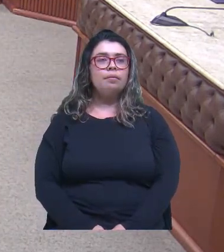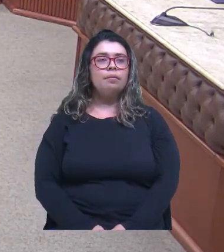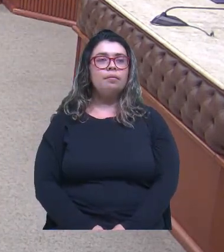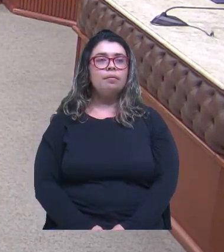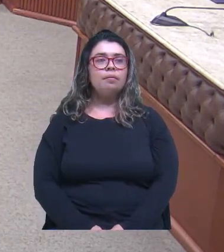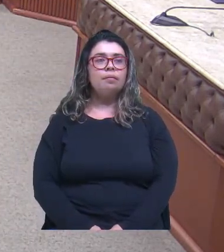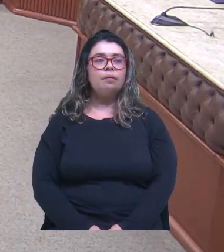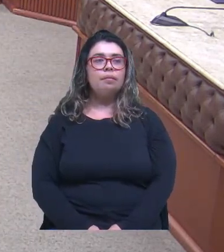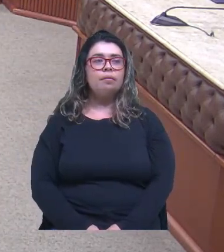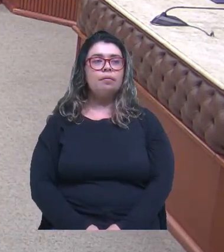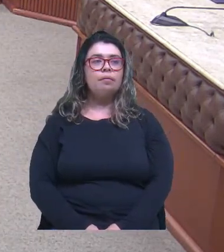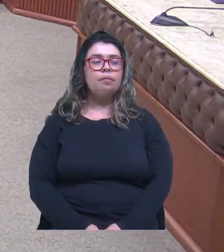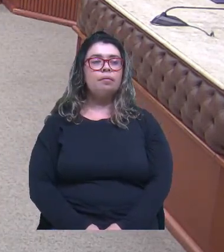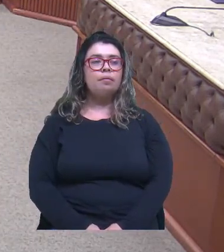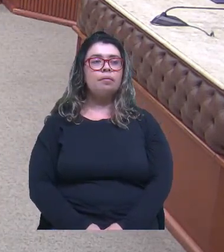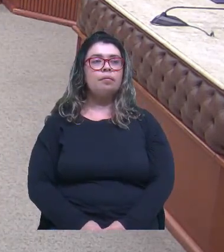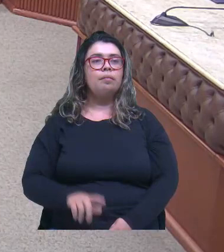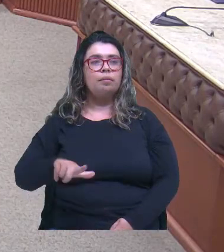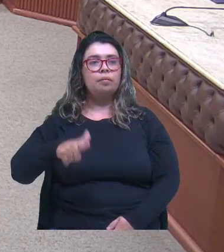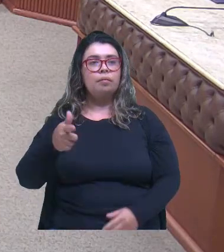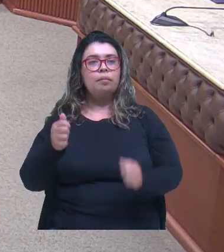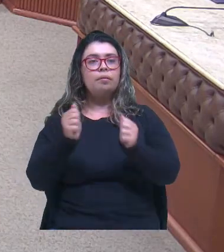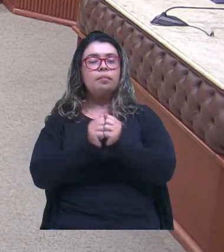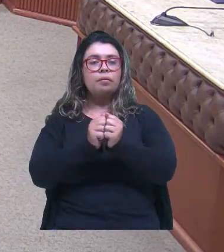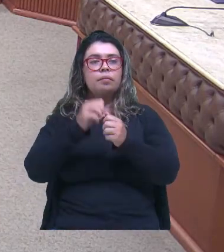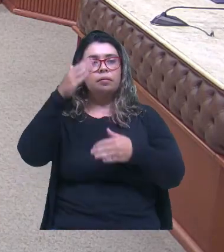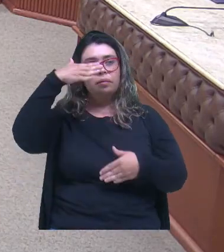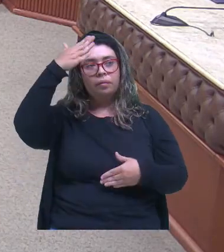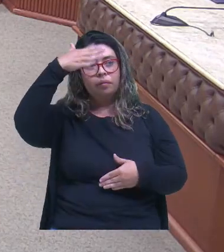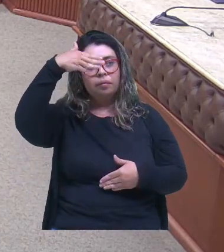Acho que a mesa depois também com os homenageados, né?